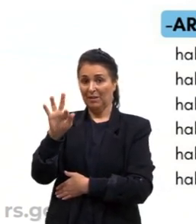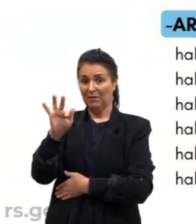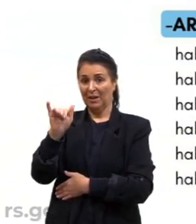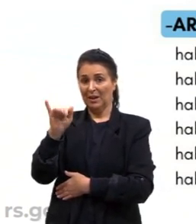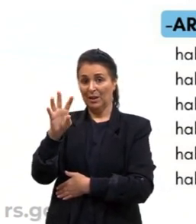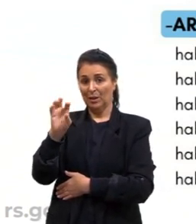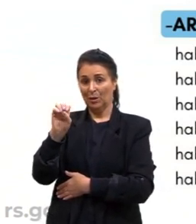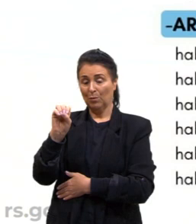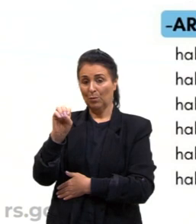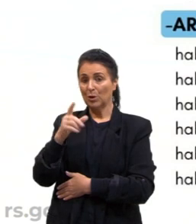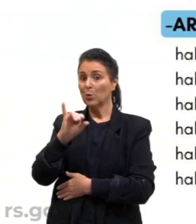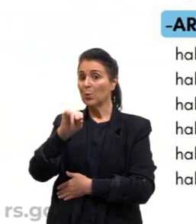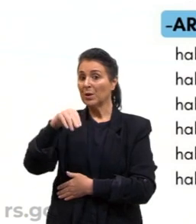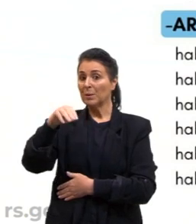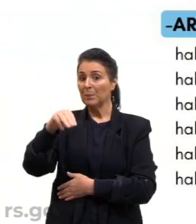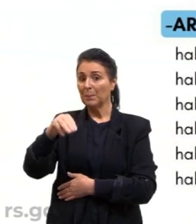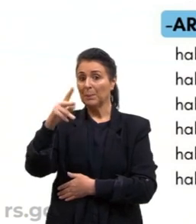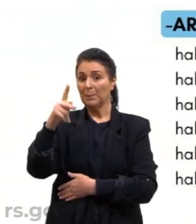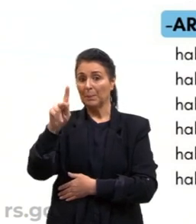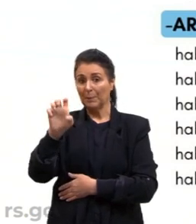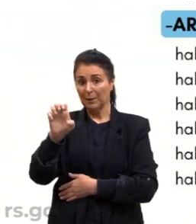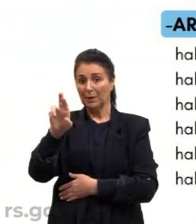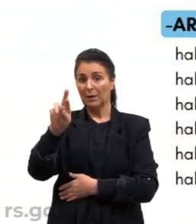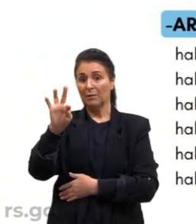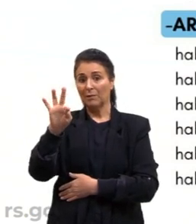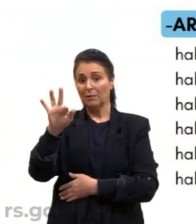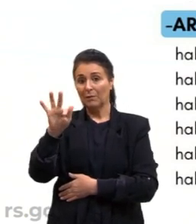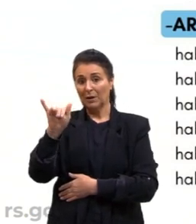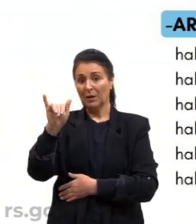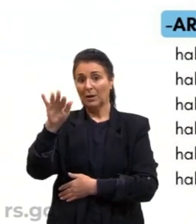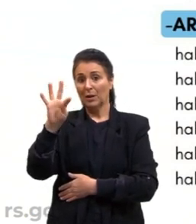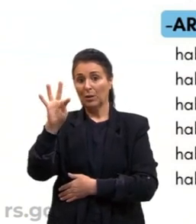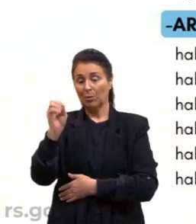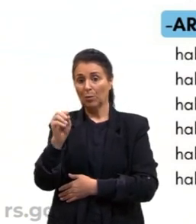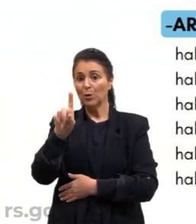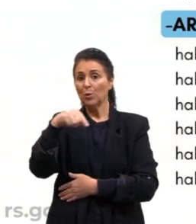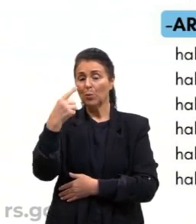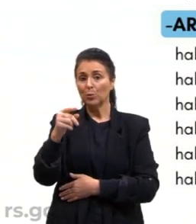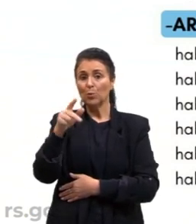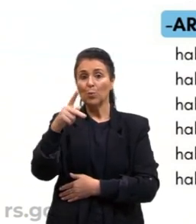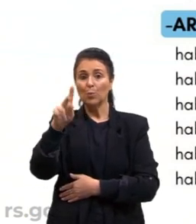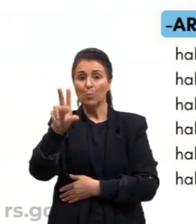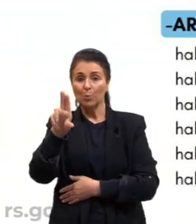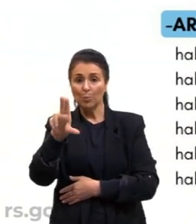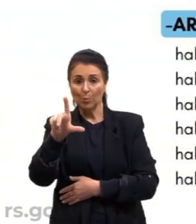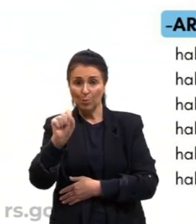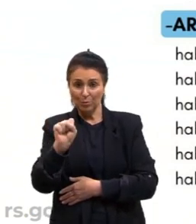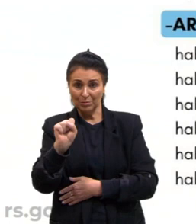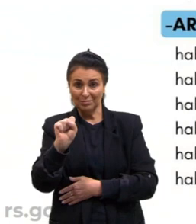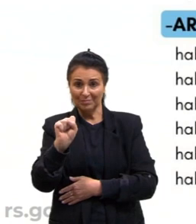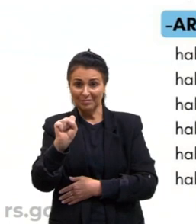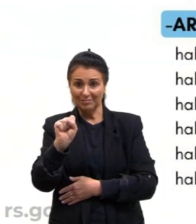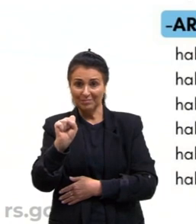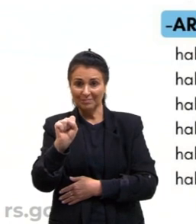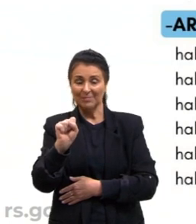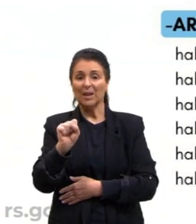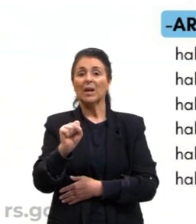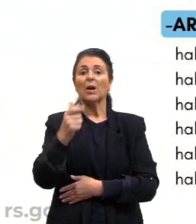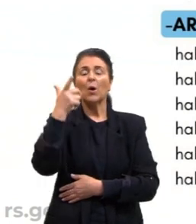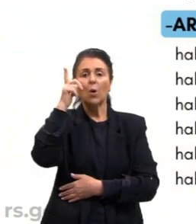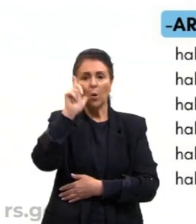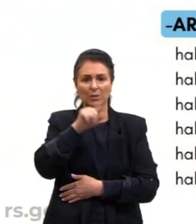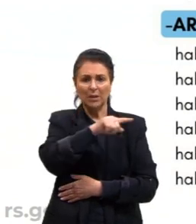e o Pretérito pluscuamperfecto vamos ter também gente como Vocês conseguem